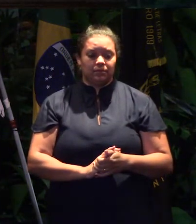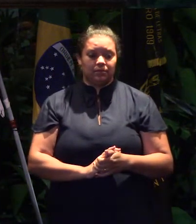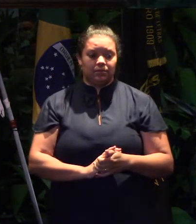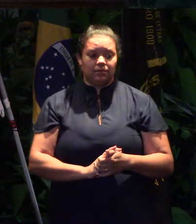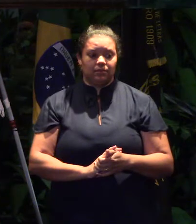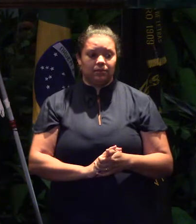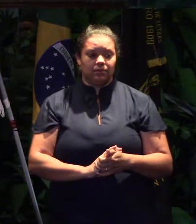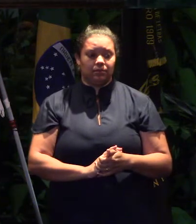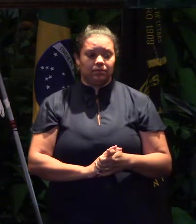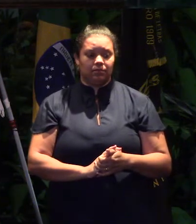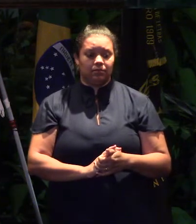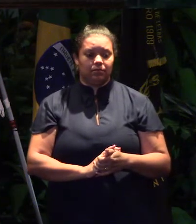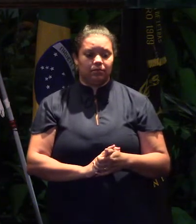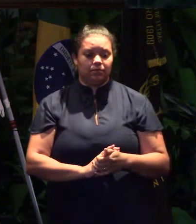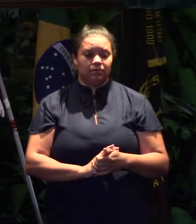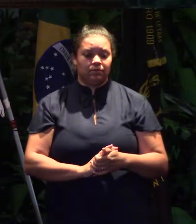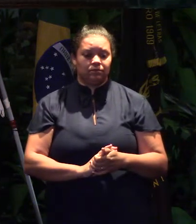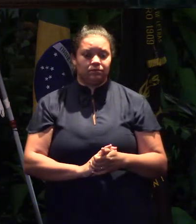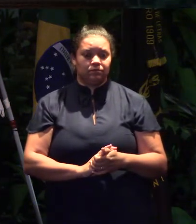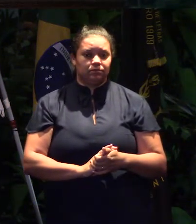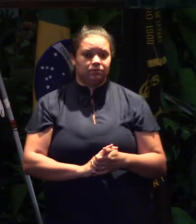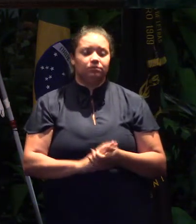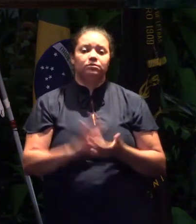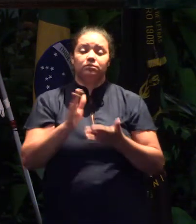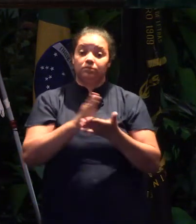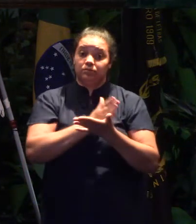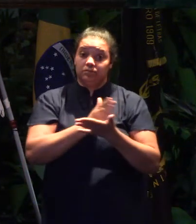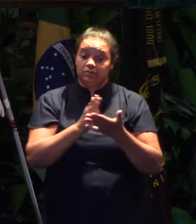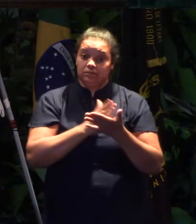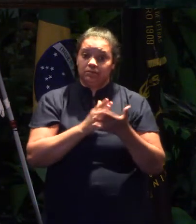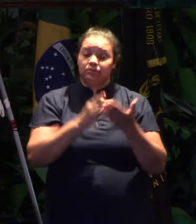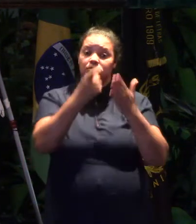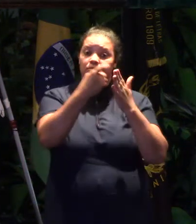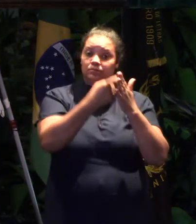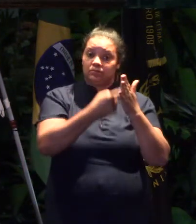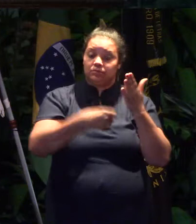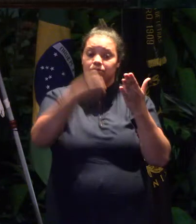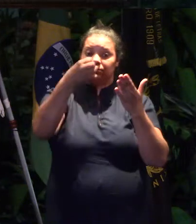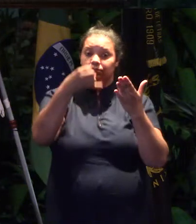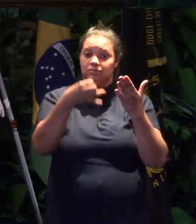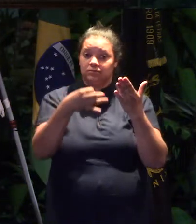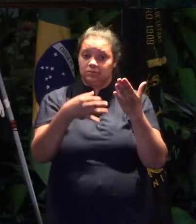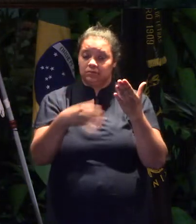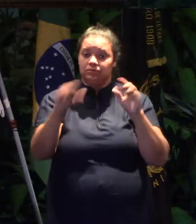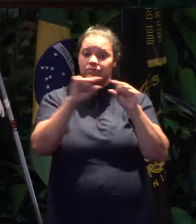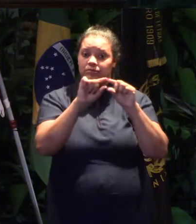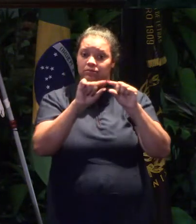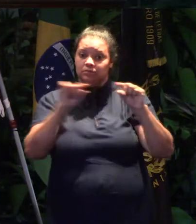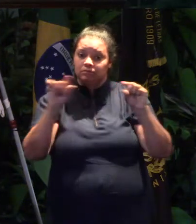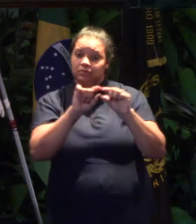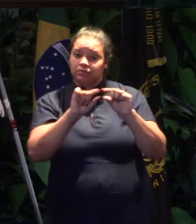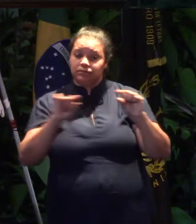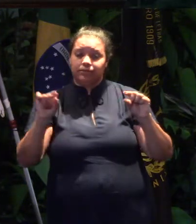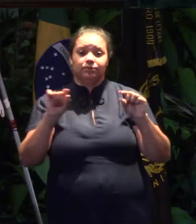A noção de multiplicidade, onde alguns elementos narrativos podem estar contidos dentro de outros. É a